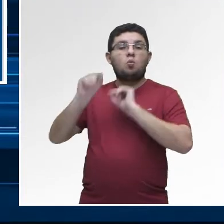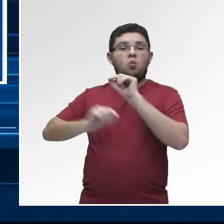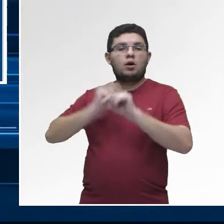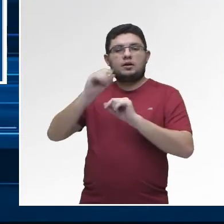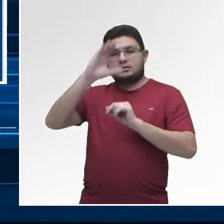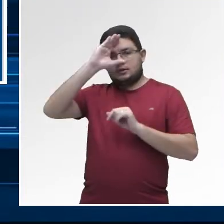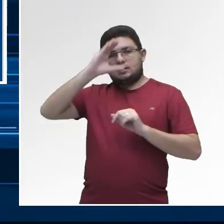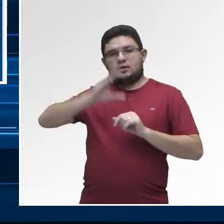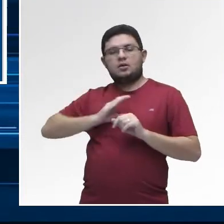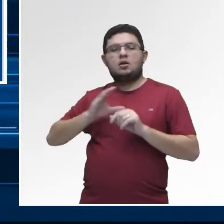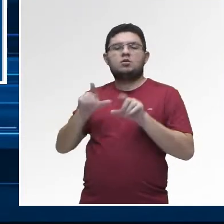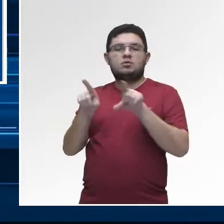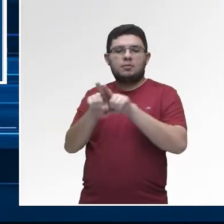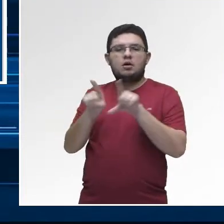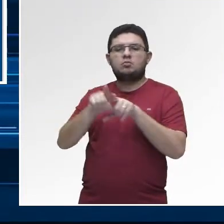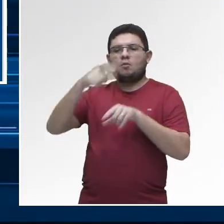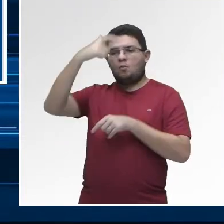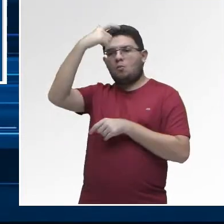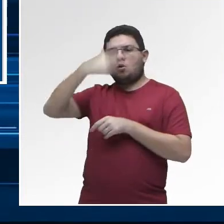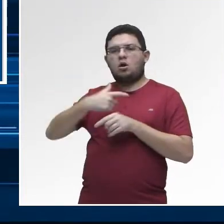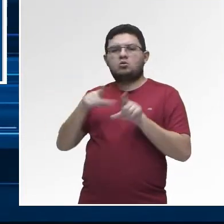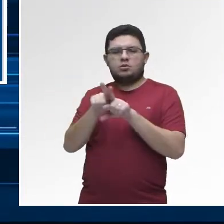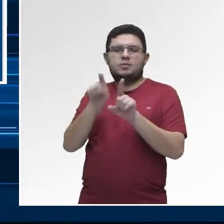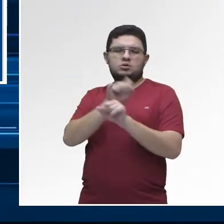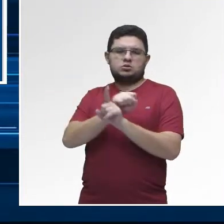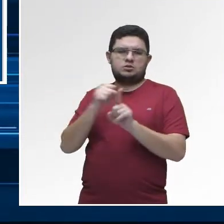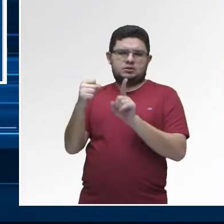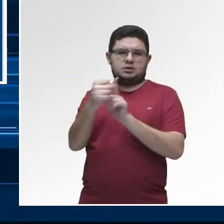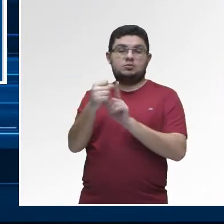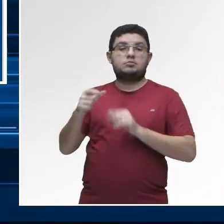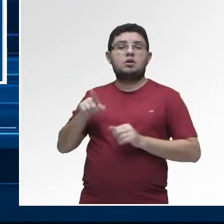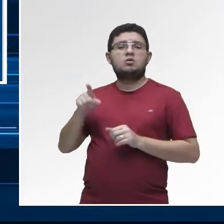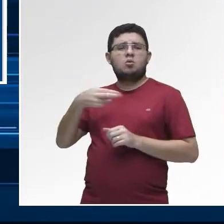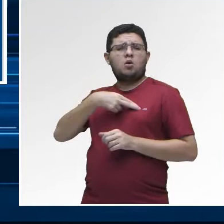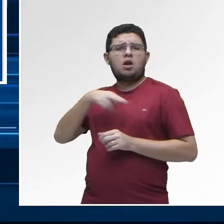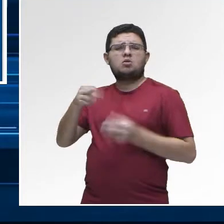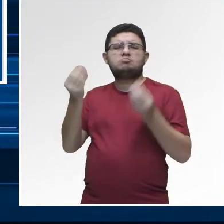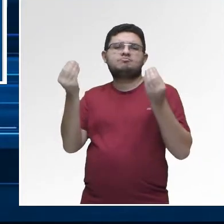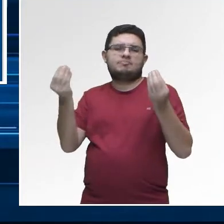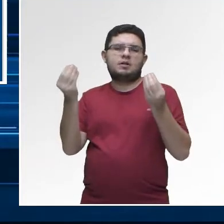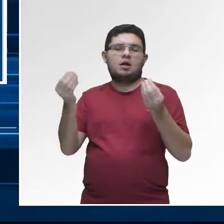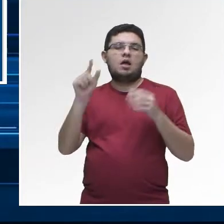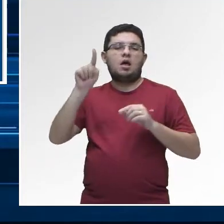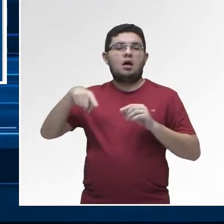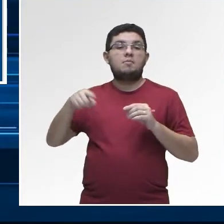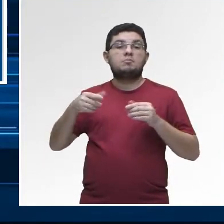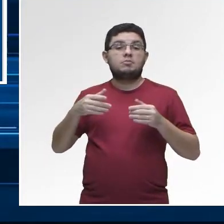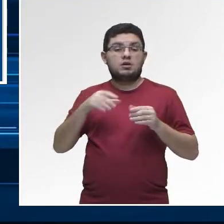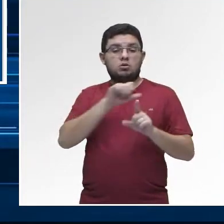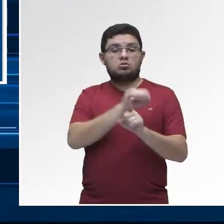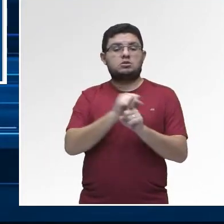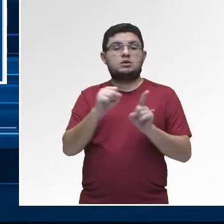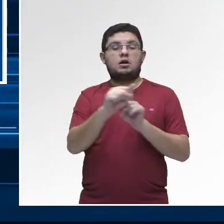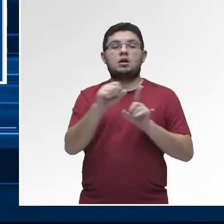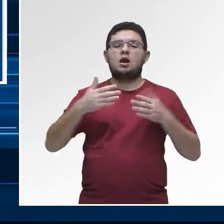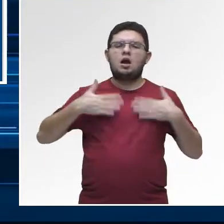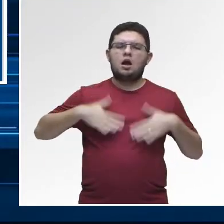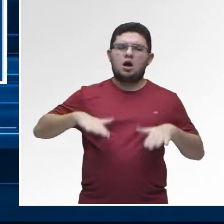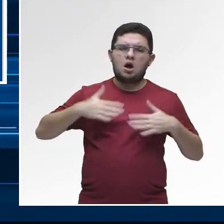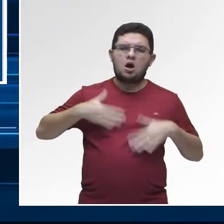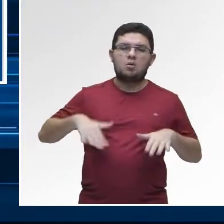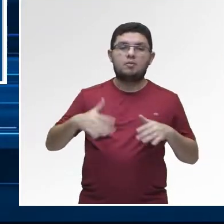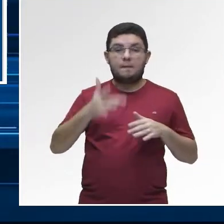servia para manter a sociedade calma. Ninguém ia querer se